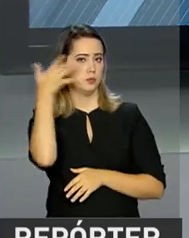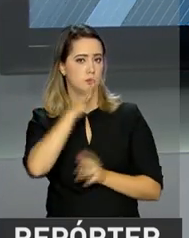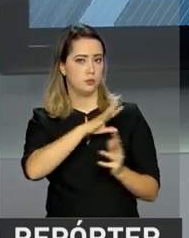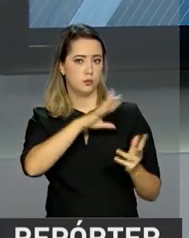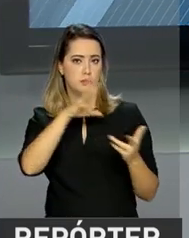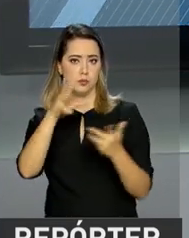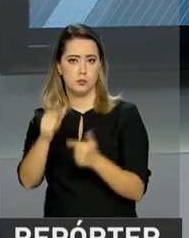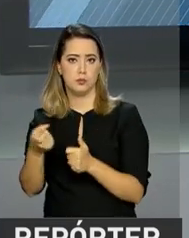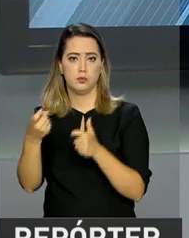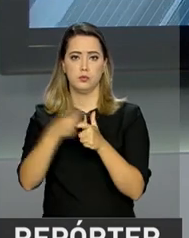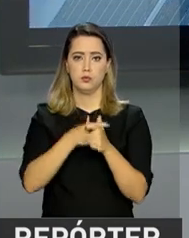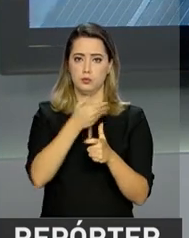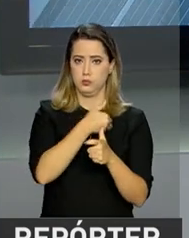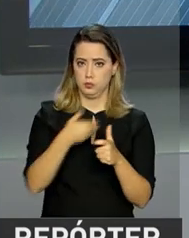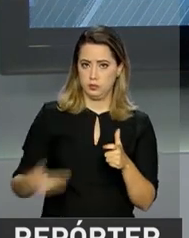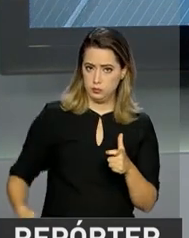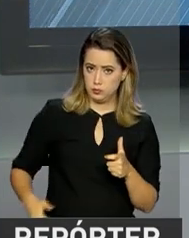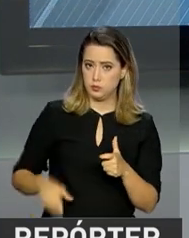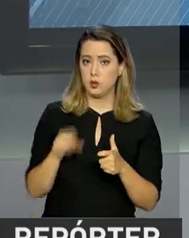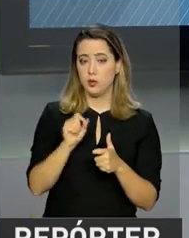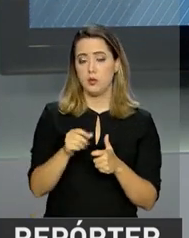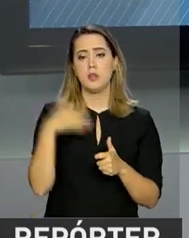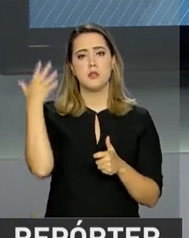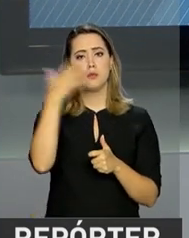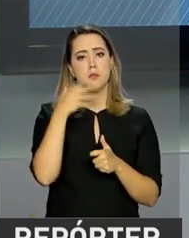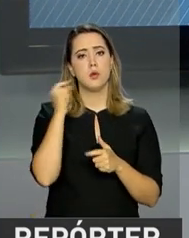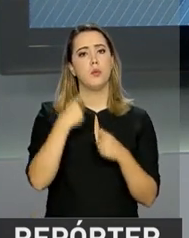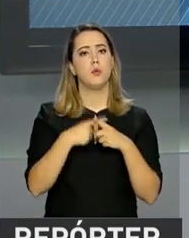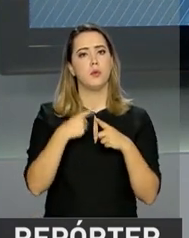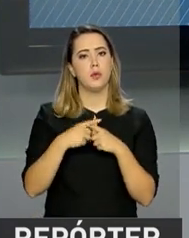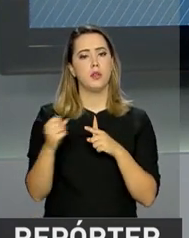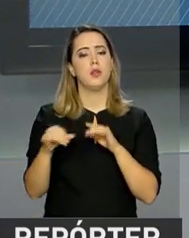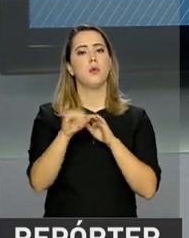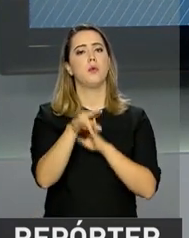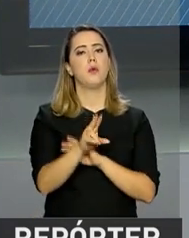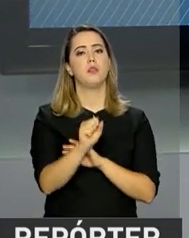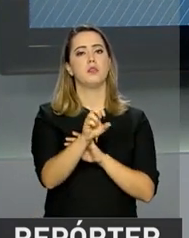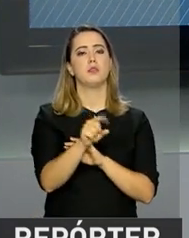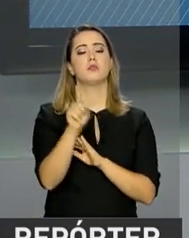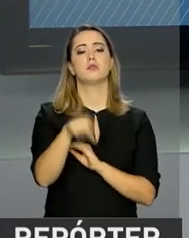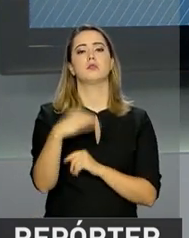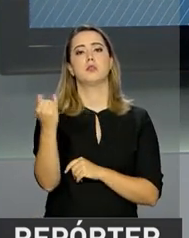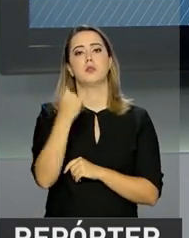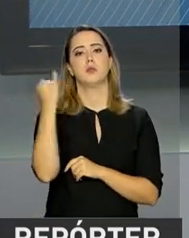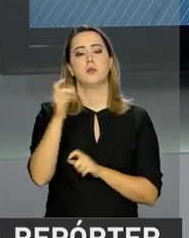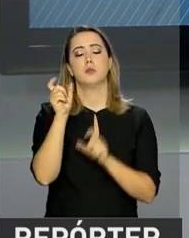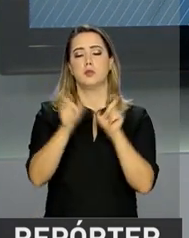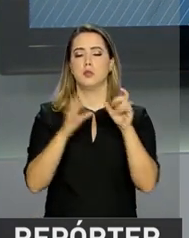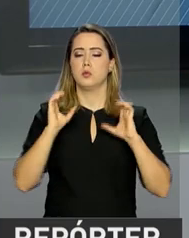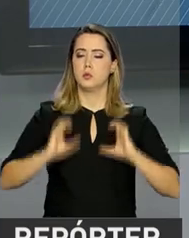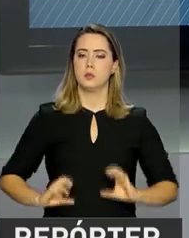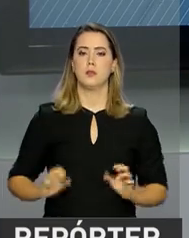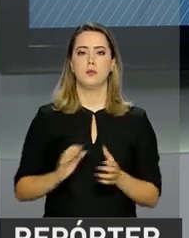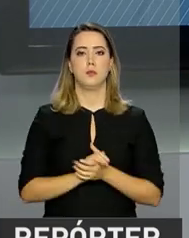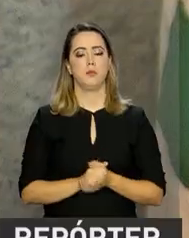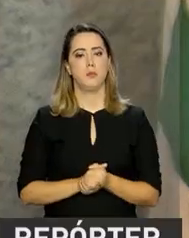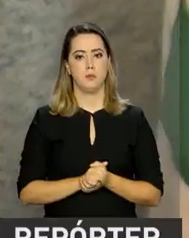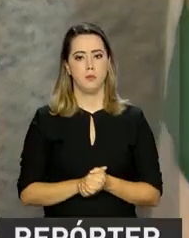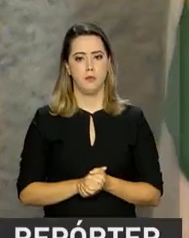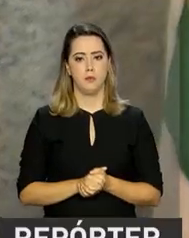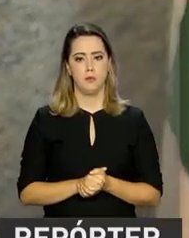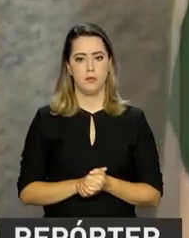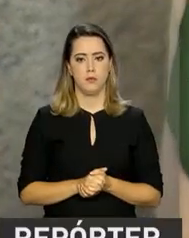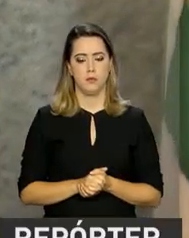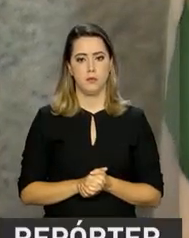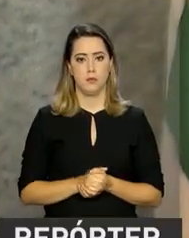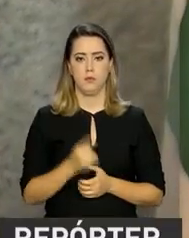Seminário Internacional de Dívida Pública e explicou por que a reforma da Previdência é importante para o cidadão.